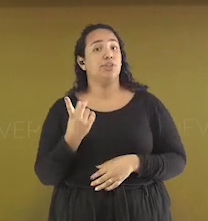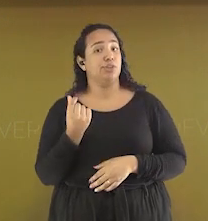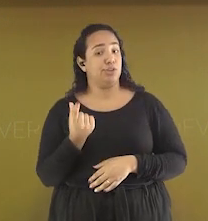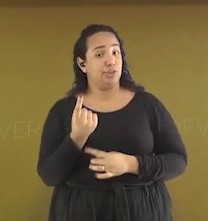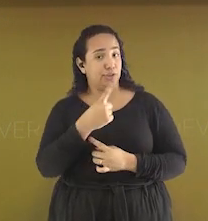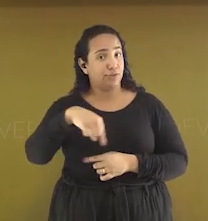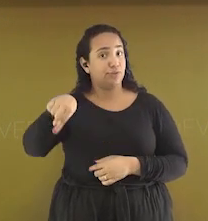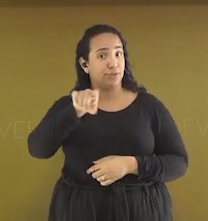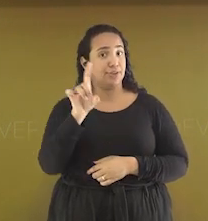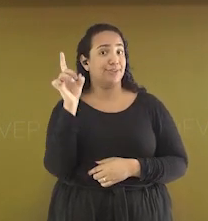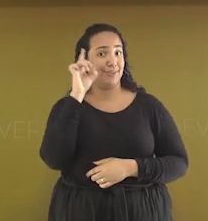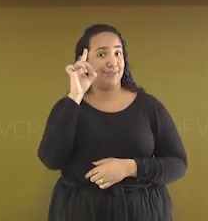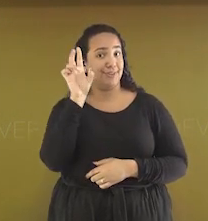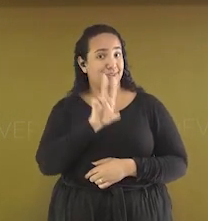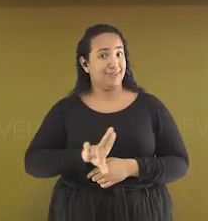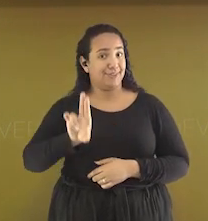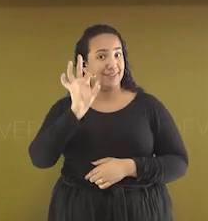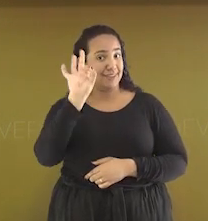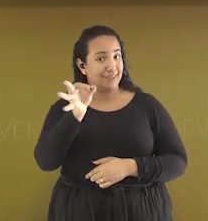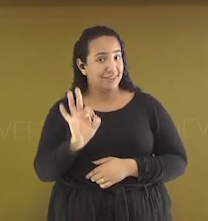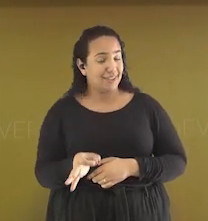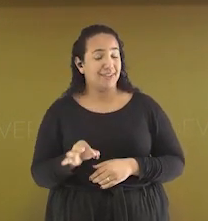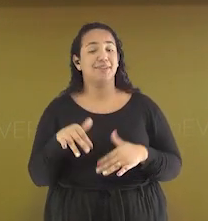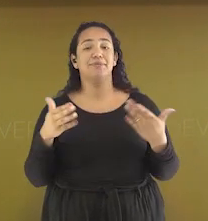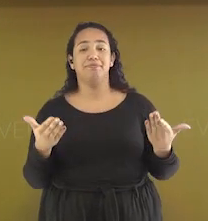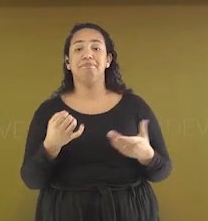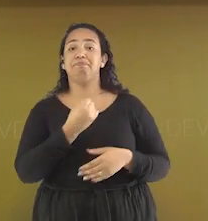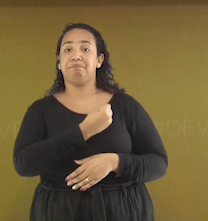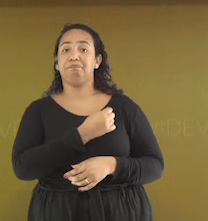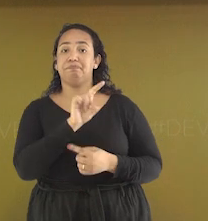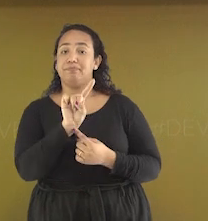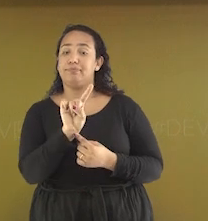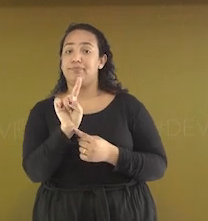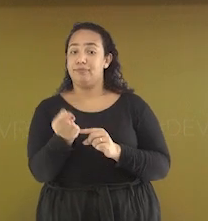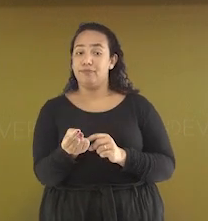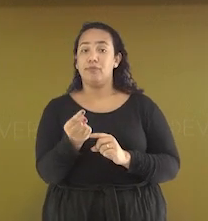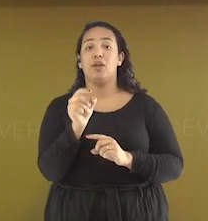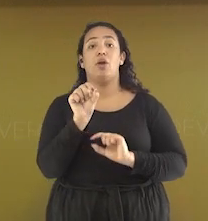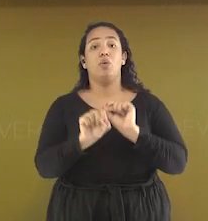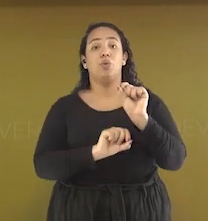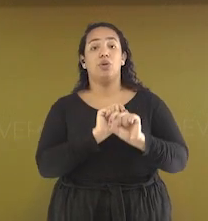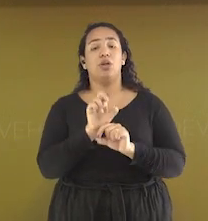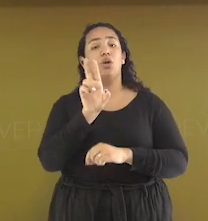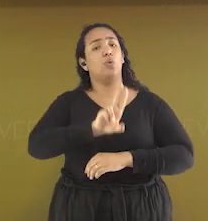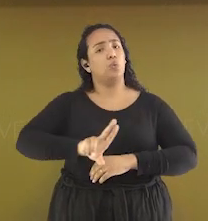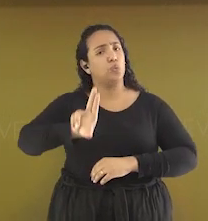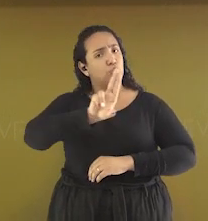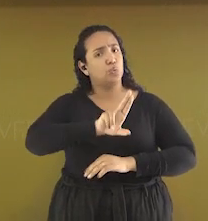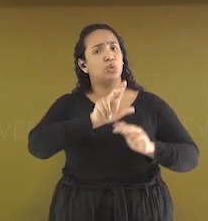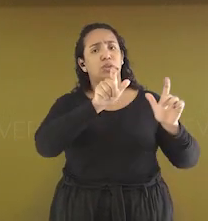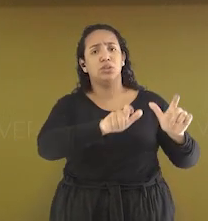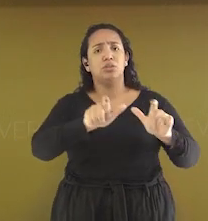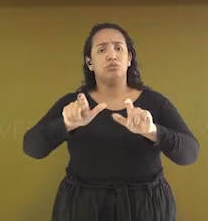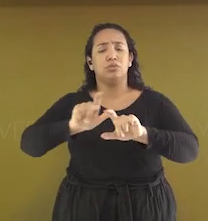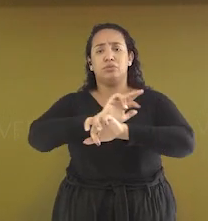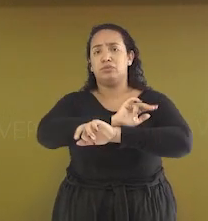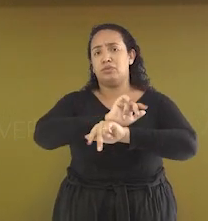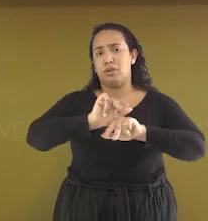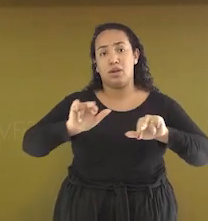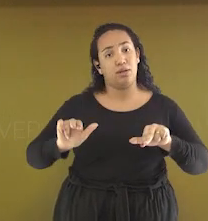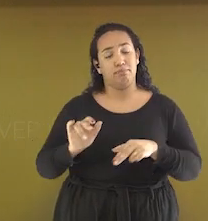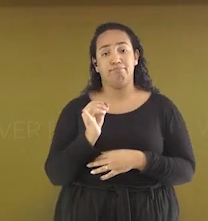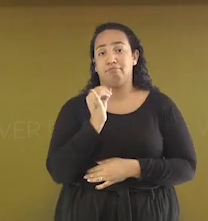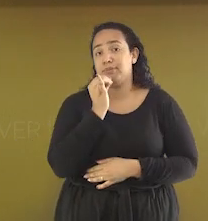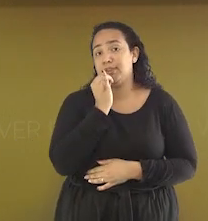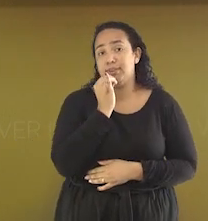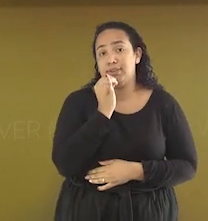que você utiliza no dia a dia, não é mesmo? Esses números decimais são muito utilizados. Utilizamos os